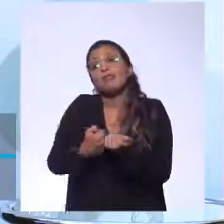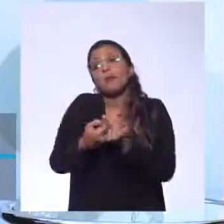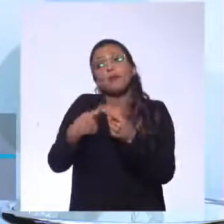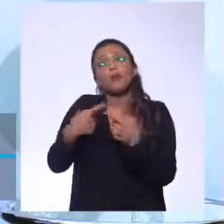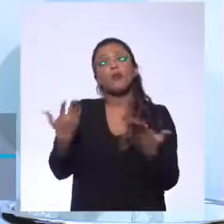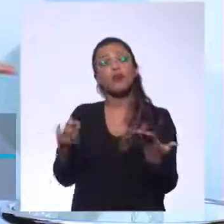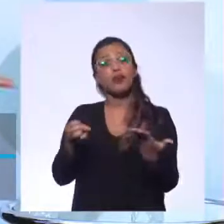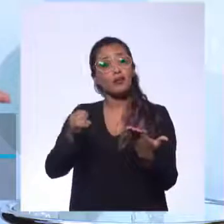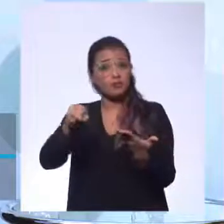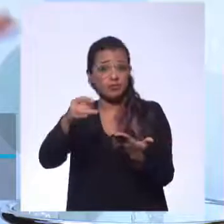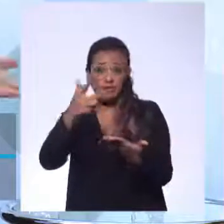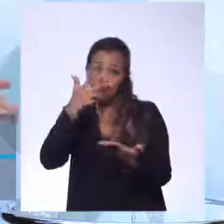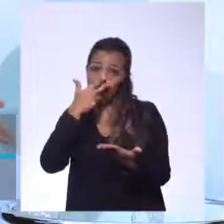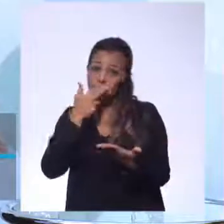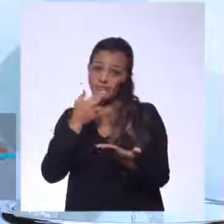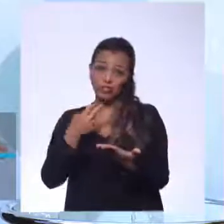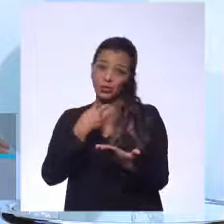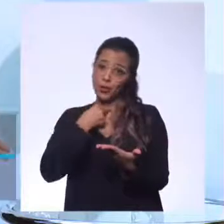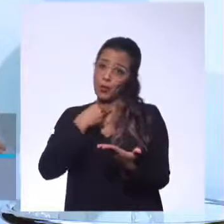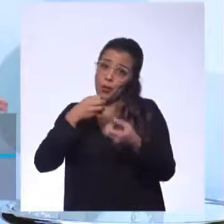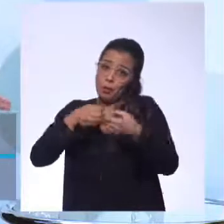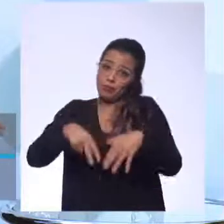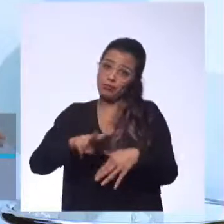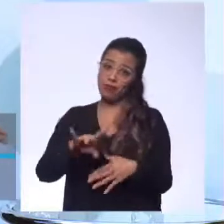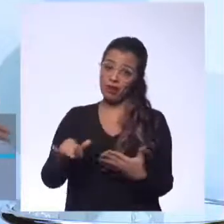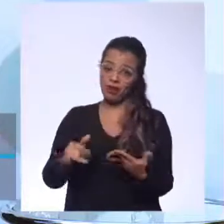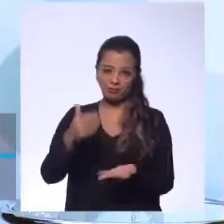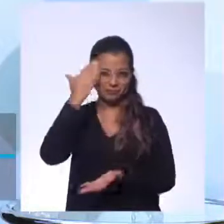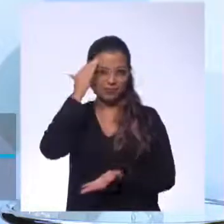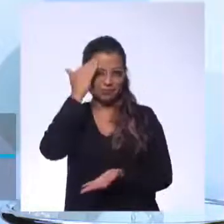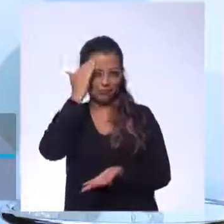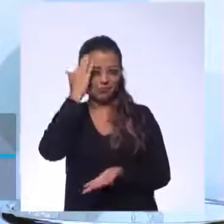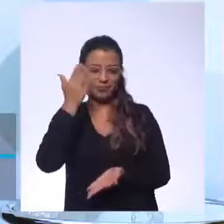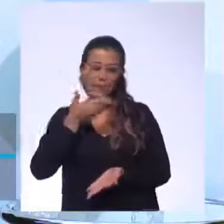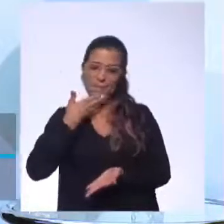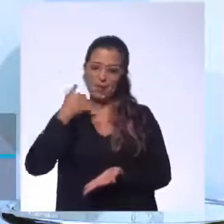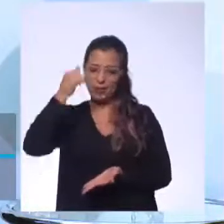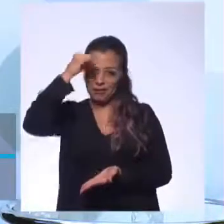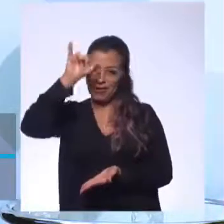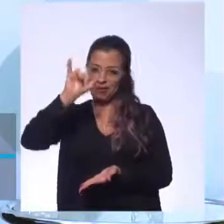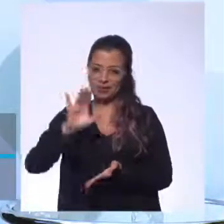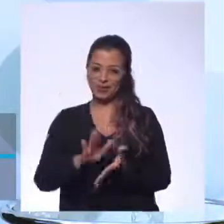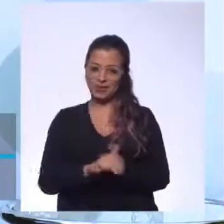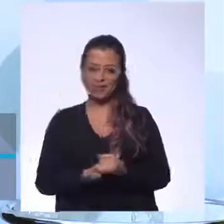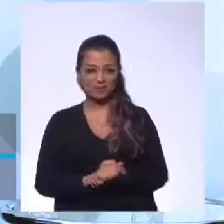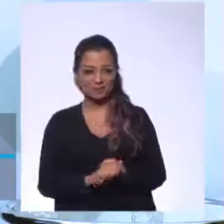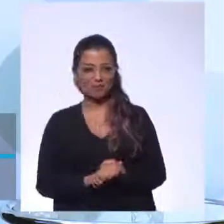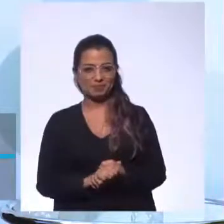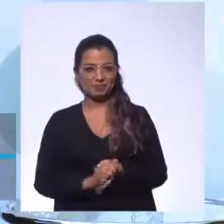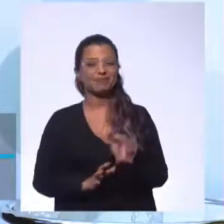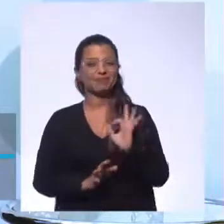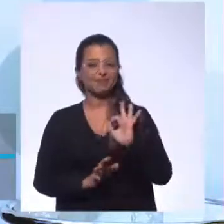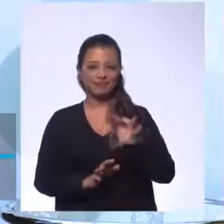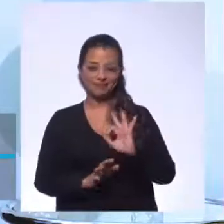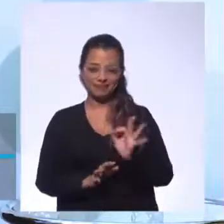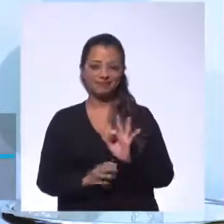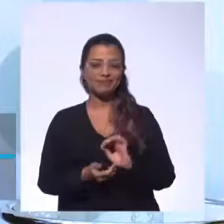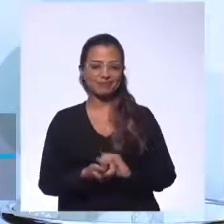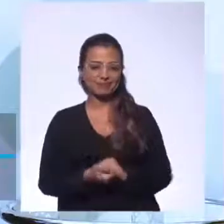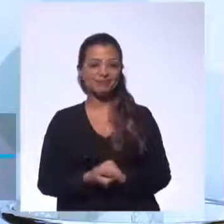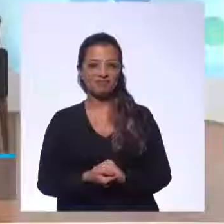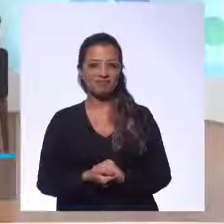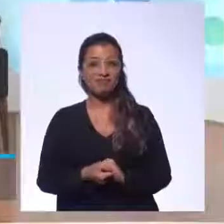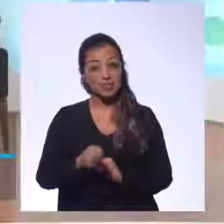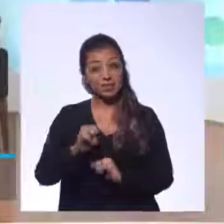celular se você mesmo sabe que é prejudicial? Entende? E aí eu te dei um strike, né? É isso mesmo. Você entende? Então não, mas